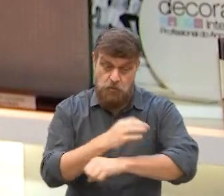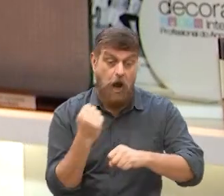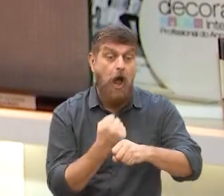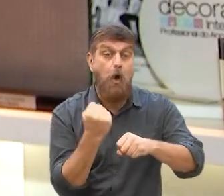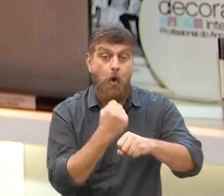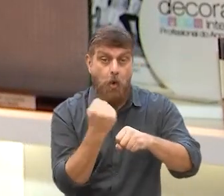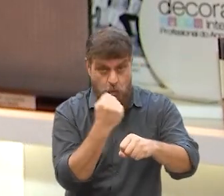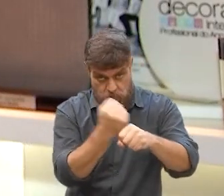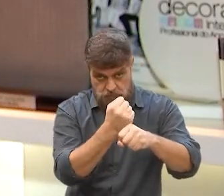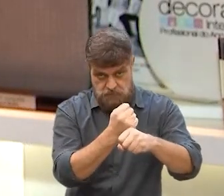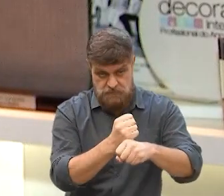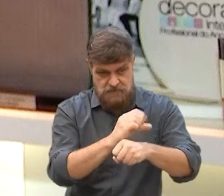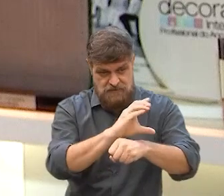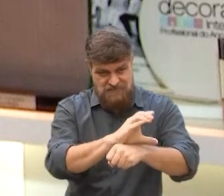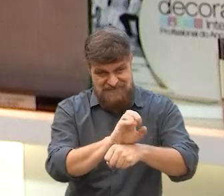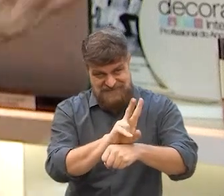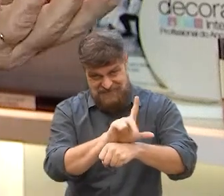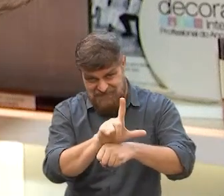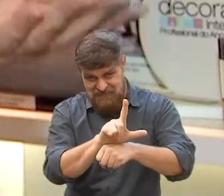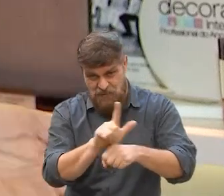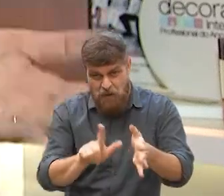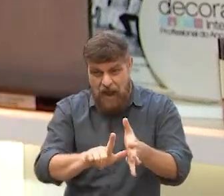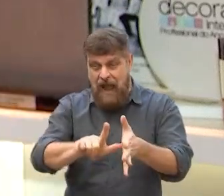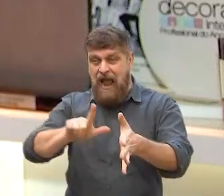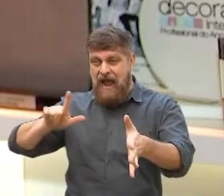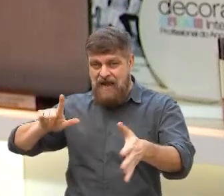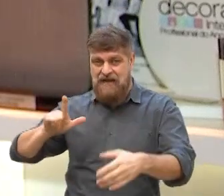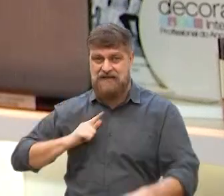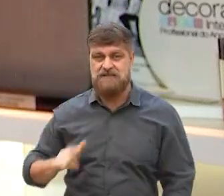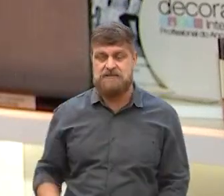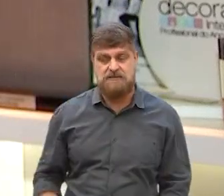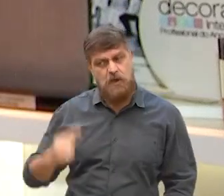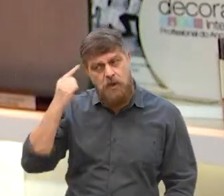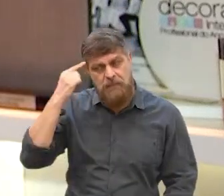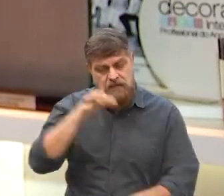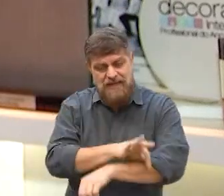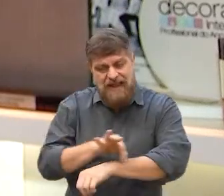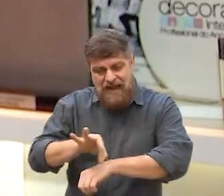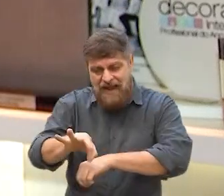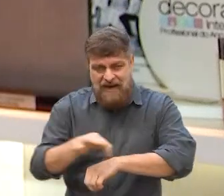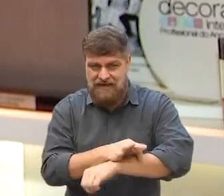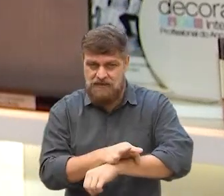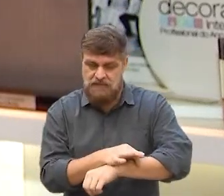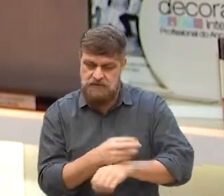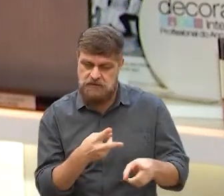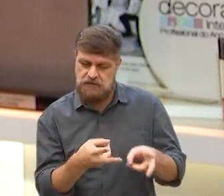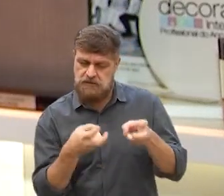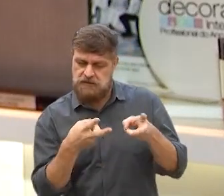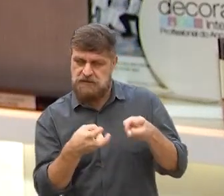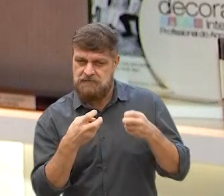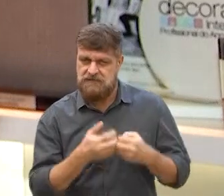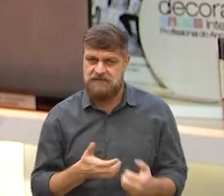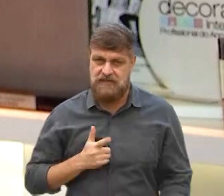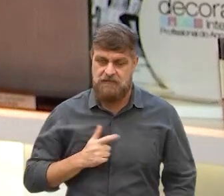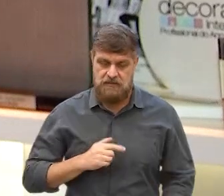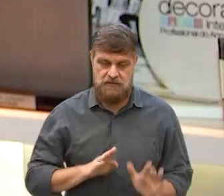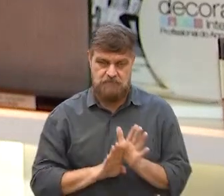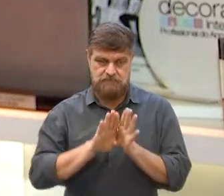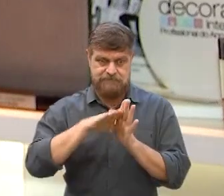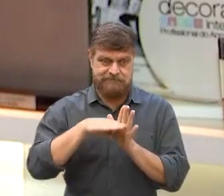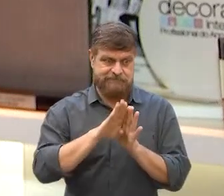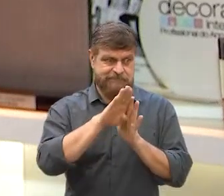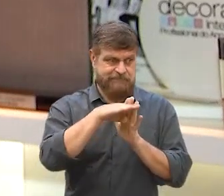Nós queremos 3 empresas totalmente distintas, com a mesma diretoria, mas